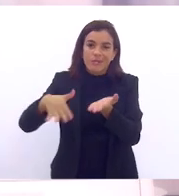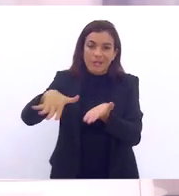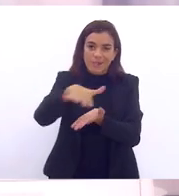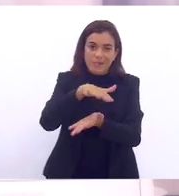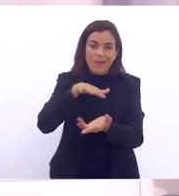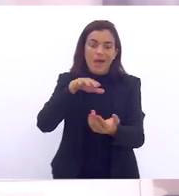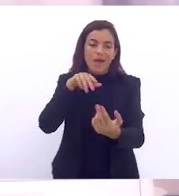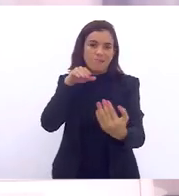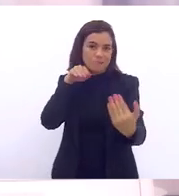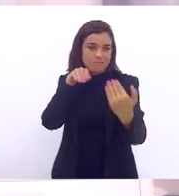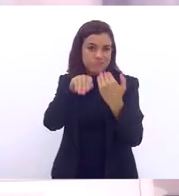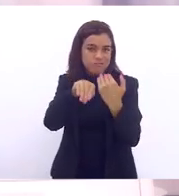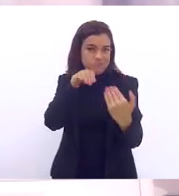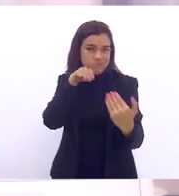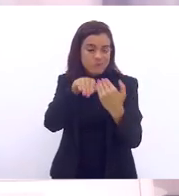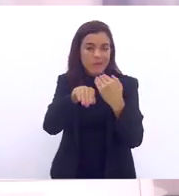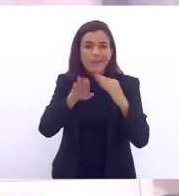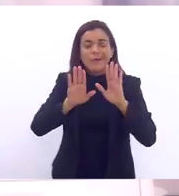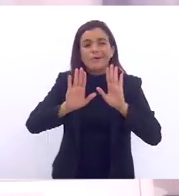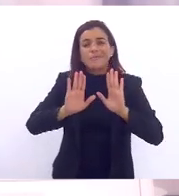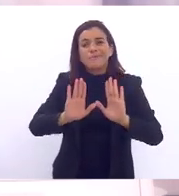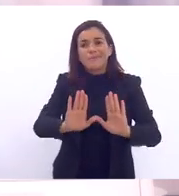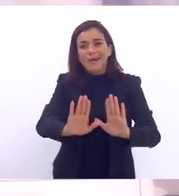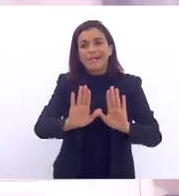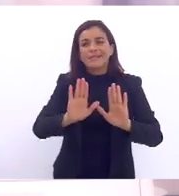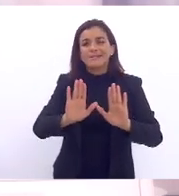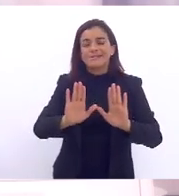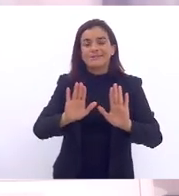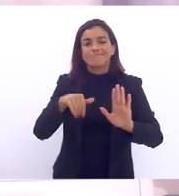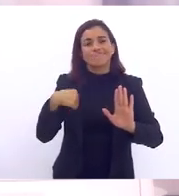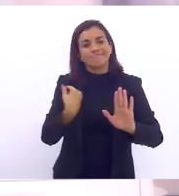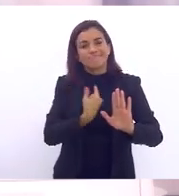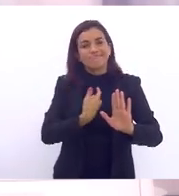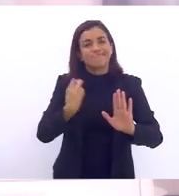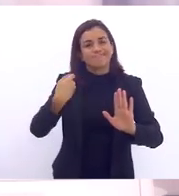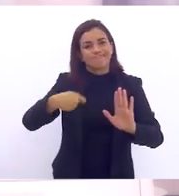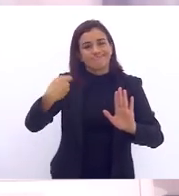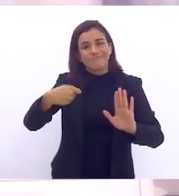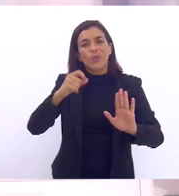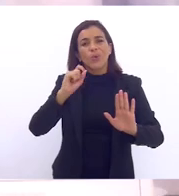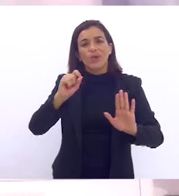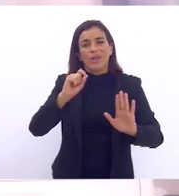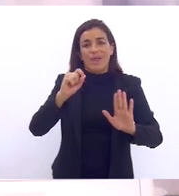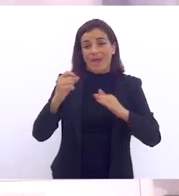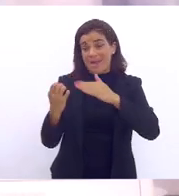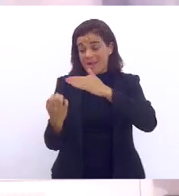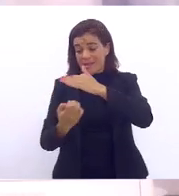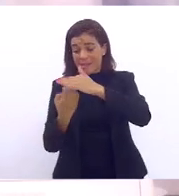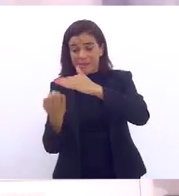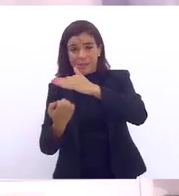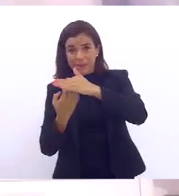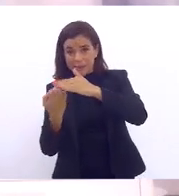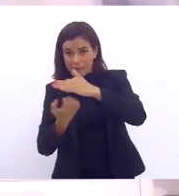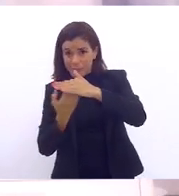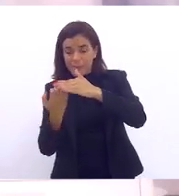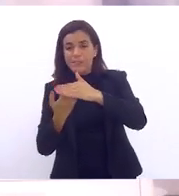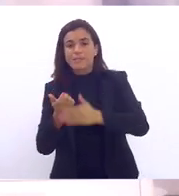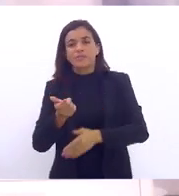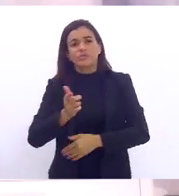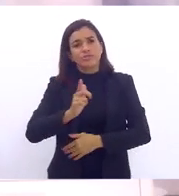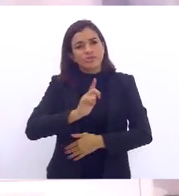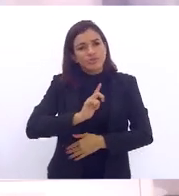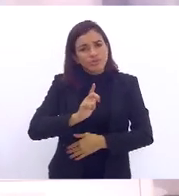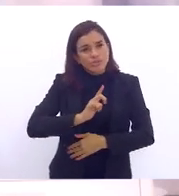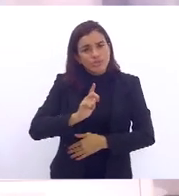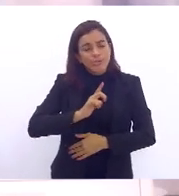rodovia porém a gente também precisa que a empresa tenha uma certa um